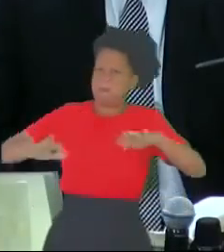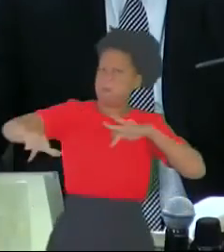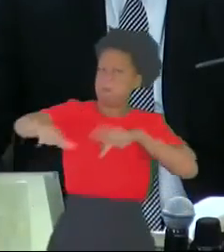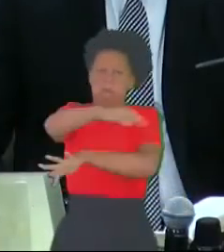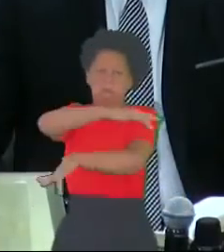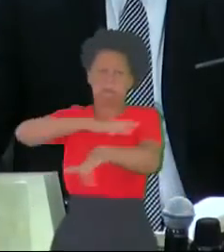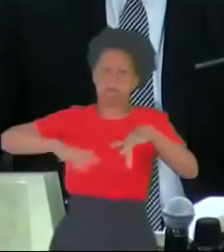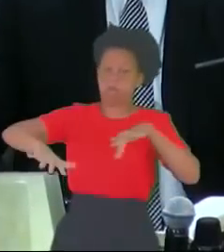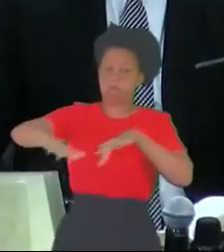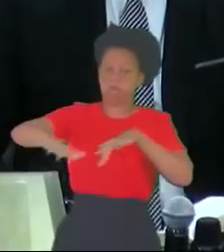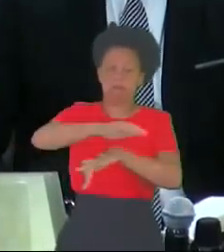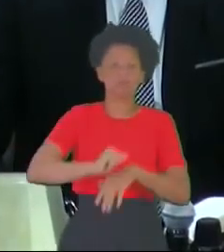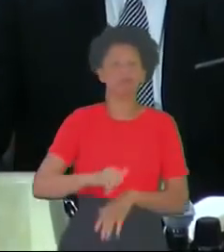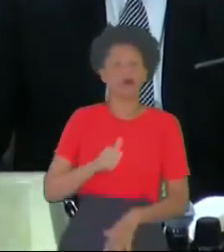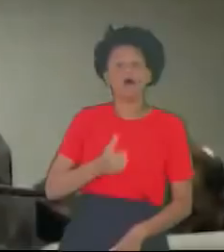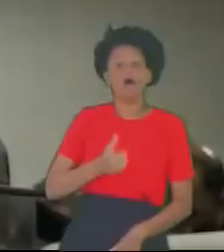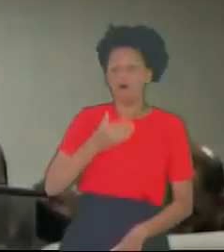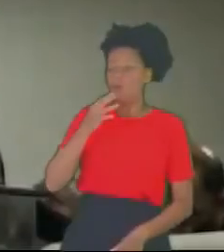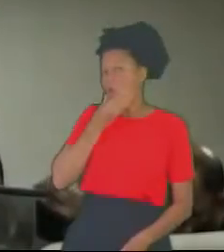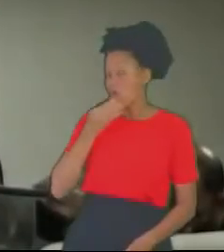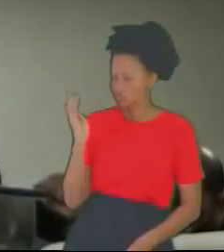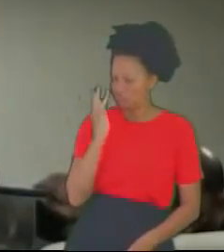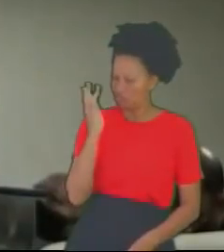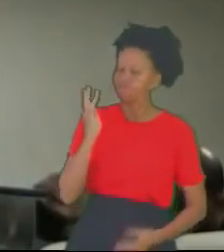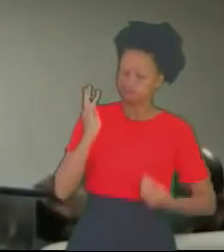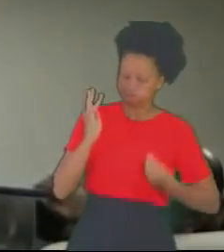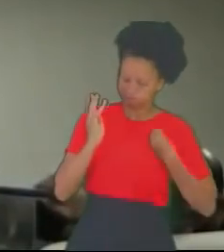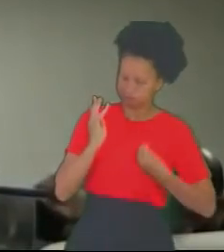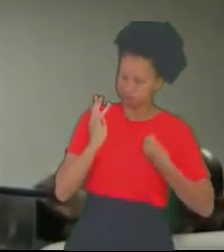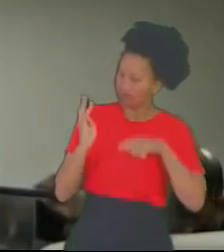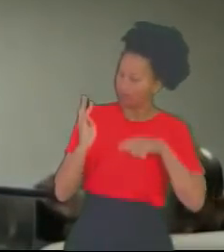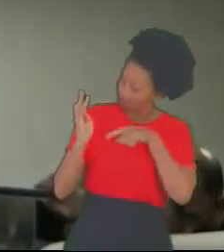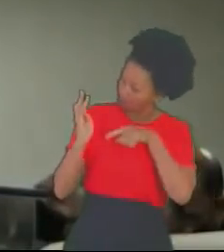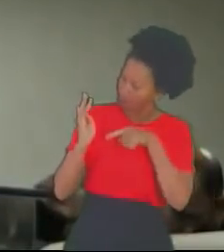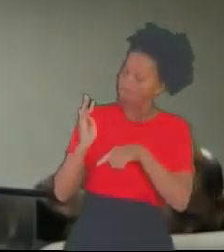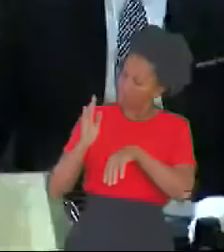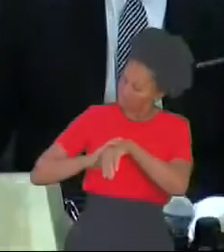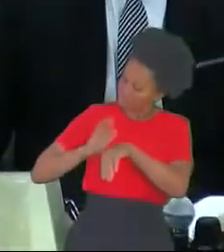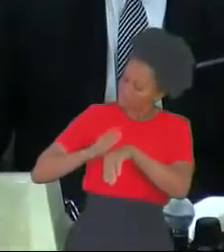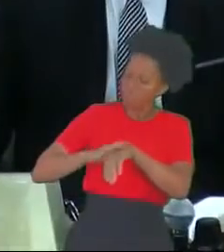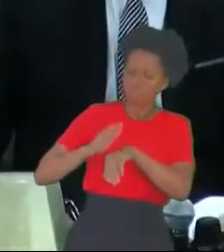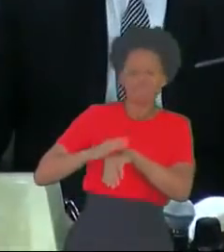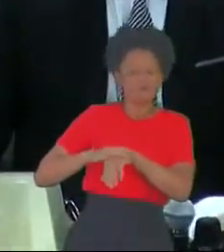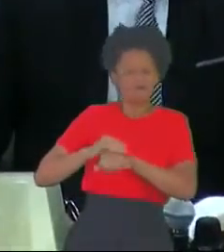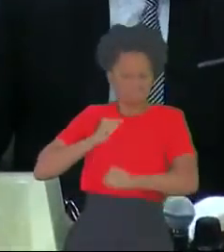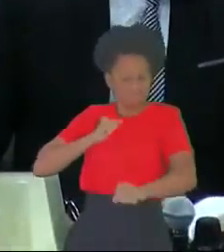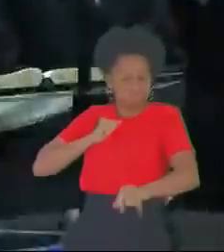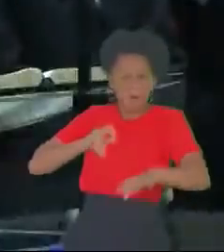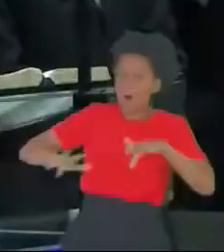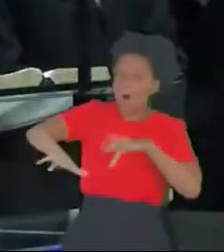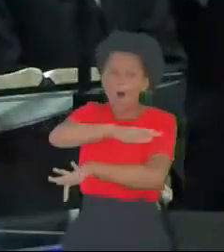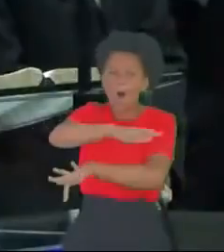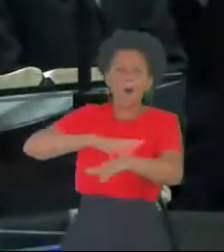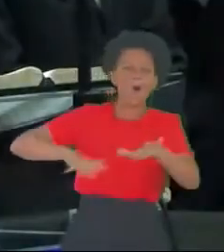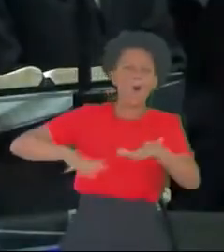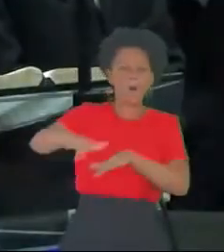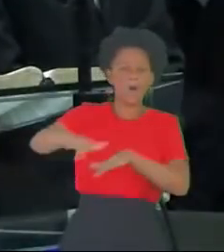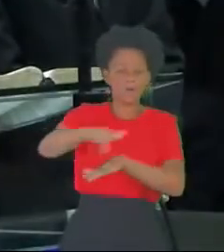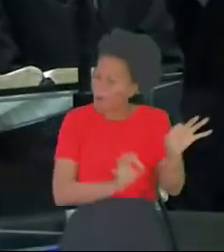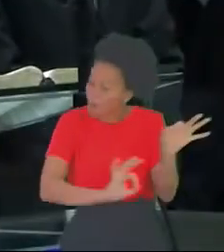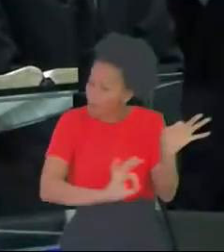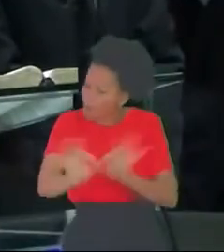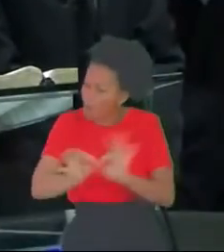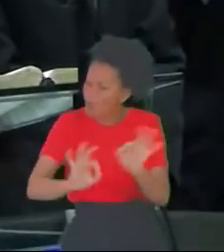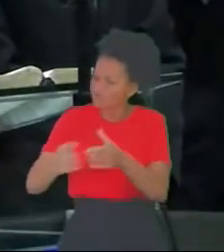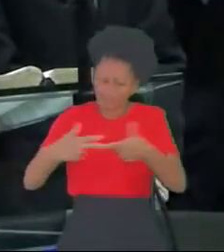que o noivo não esteja. É pedindo que o noivo haja. É pedindo que o noivo faça